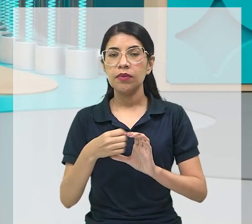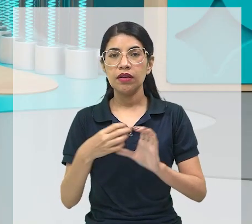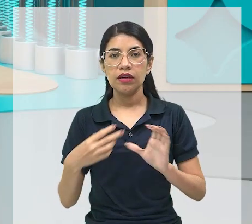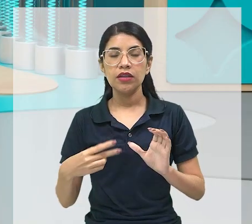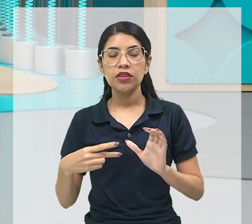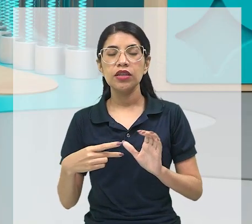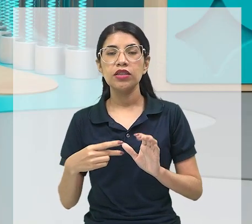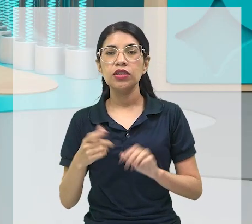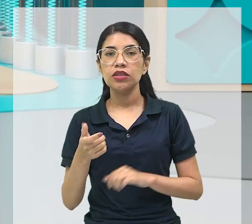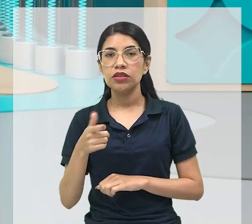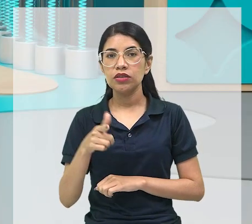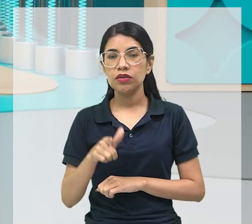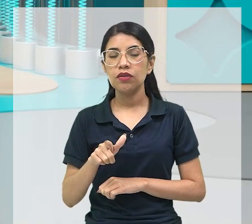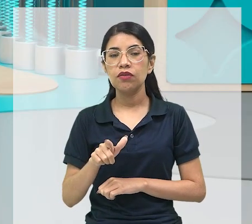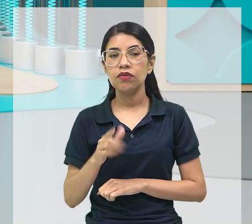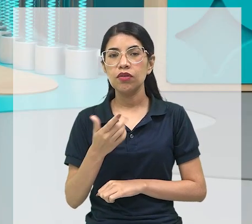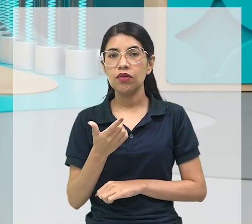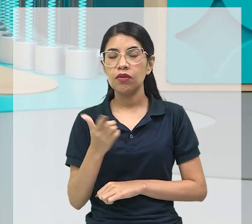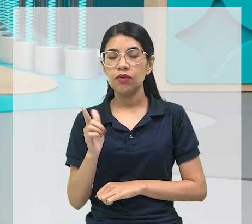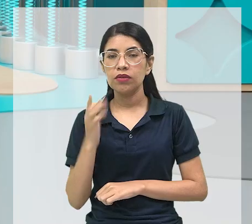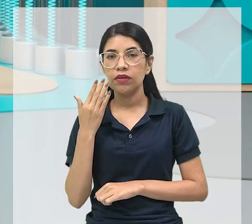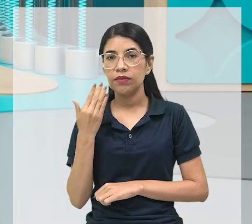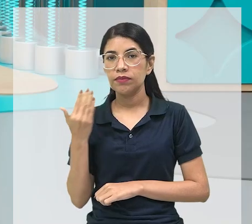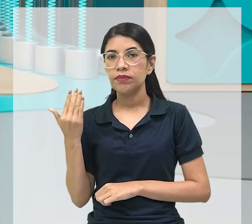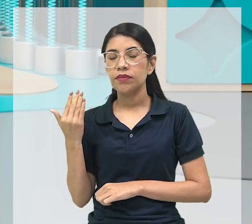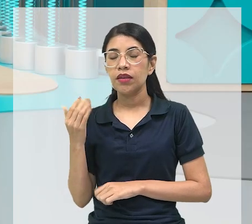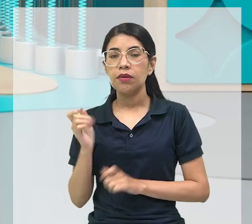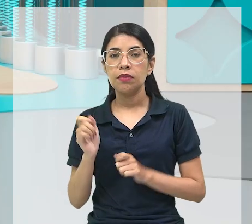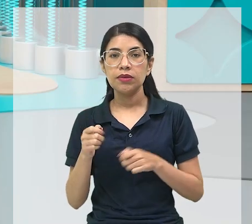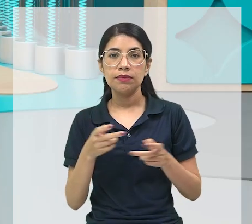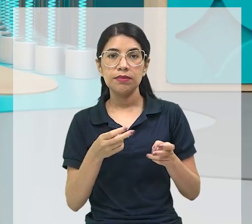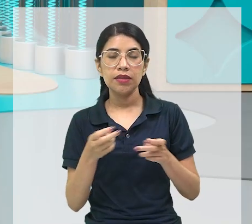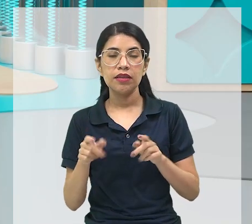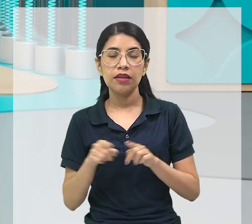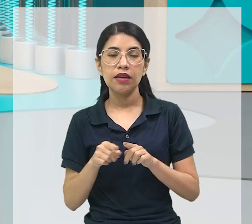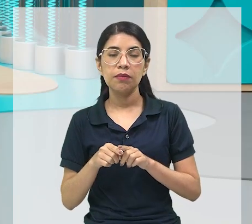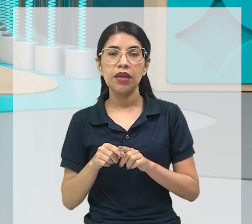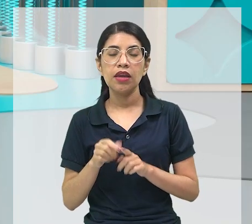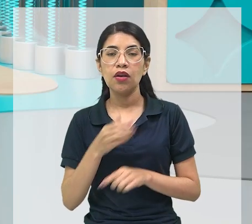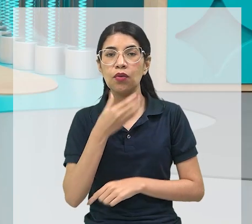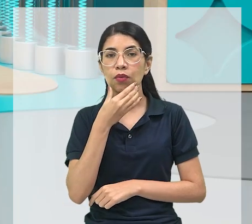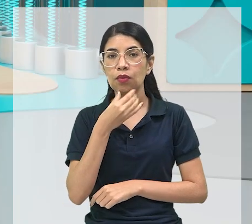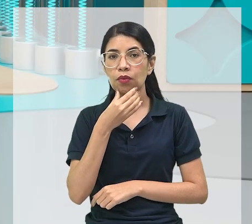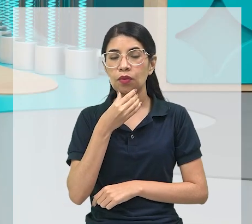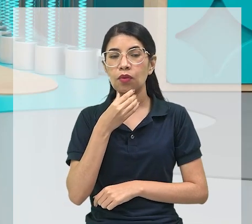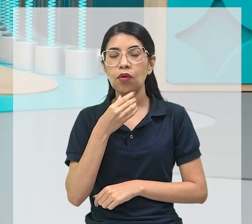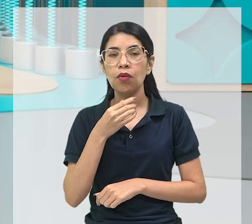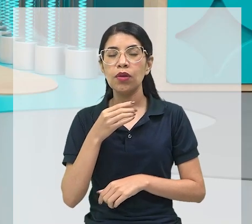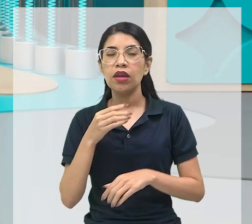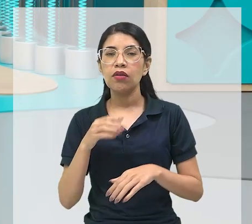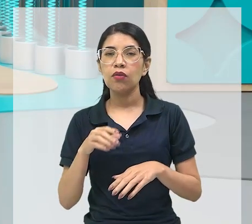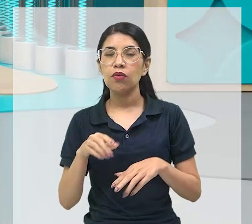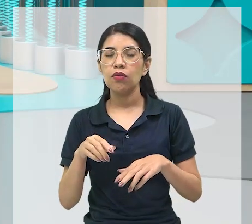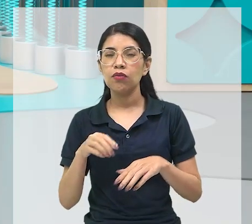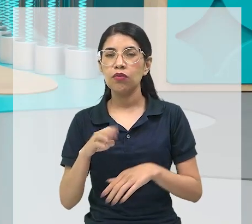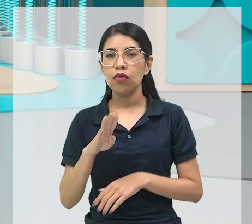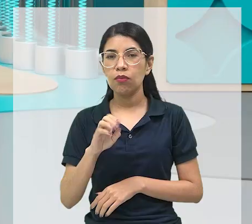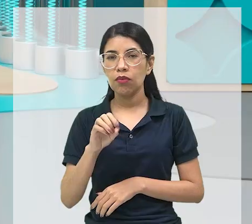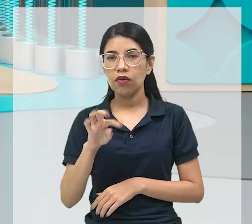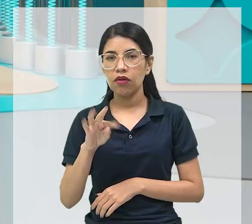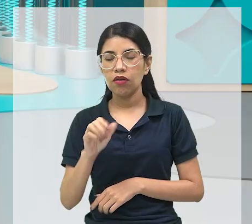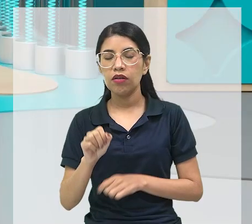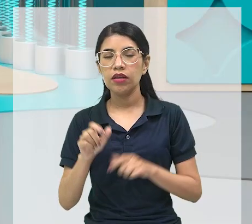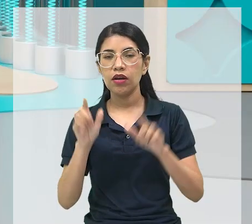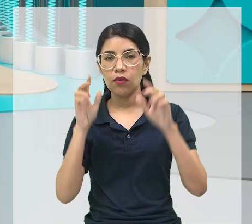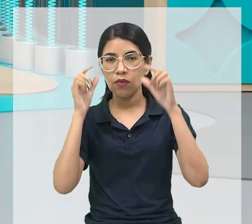caracterização, mais uma caracterização. A gente já consegue perceber a figura de um homem com botas, né? Ele está de